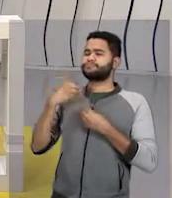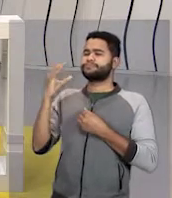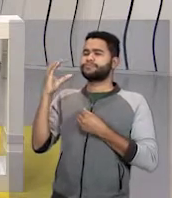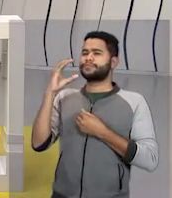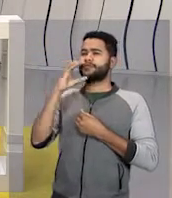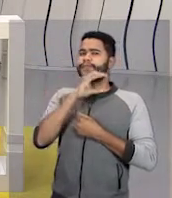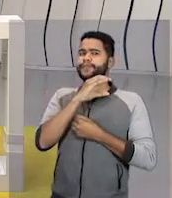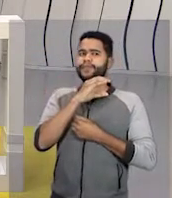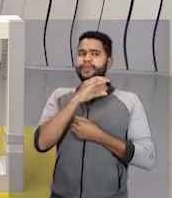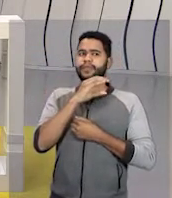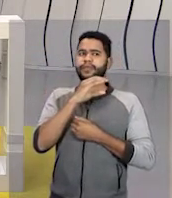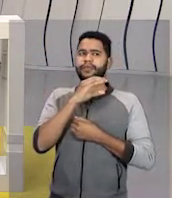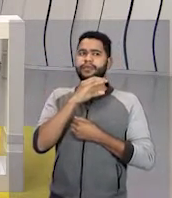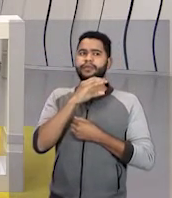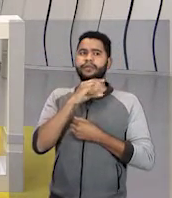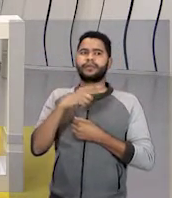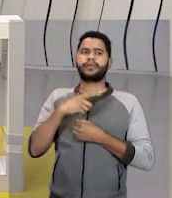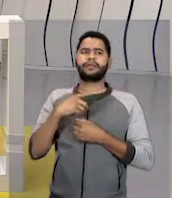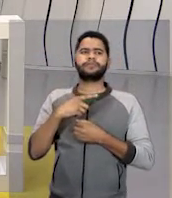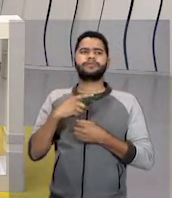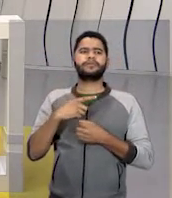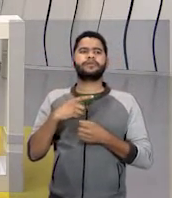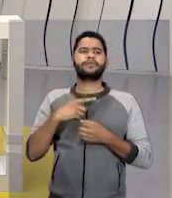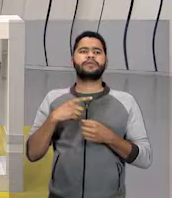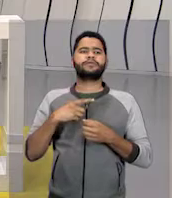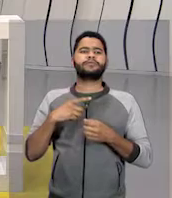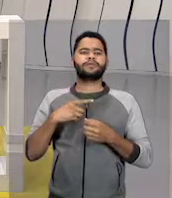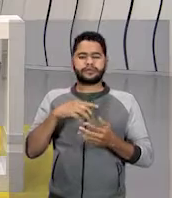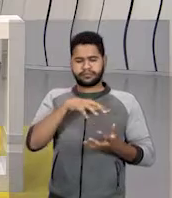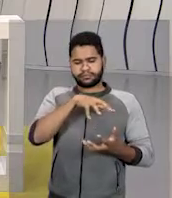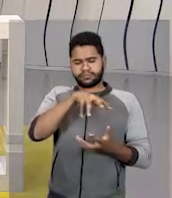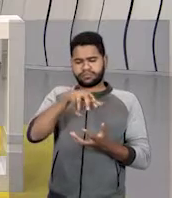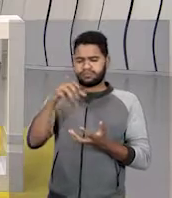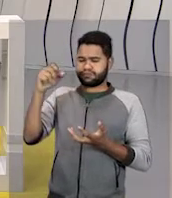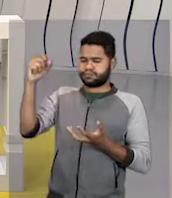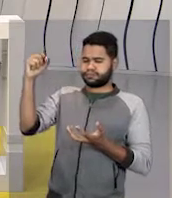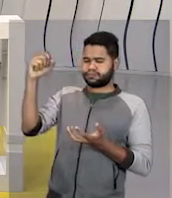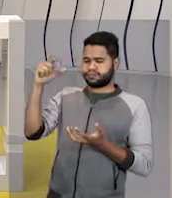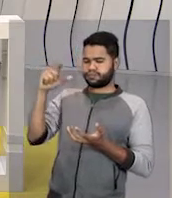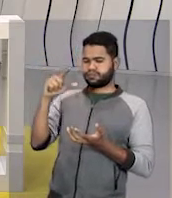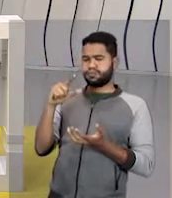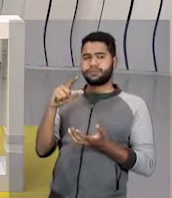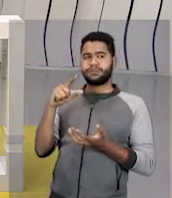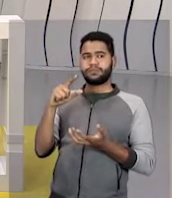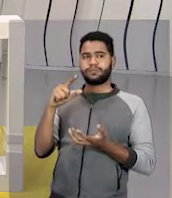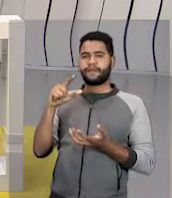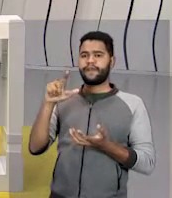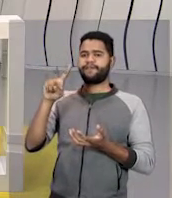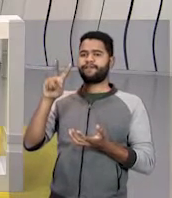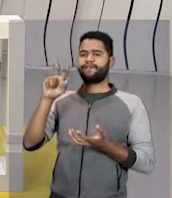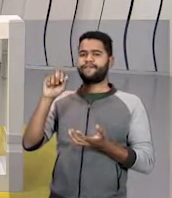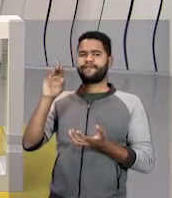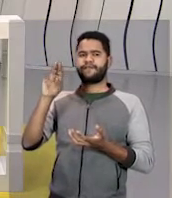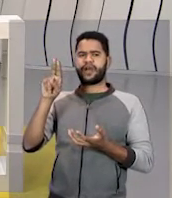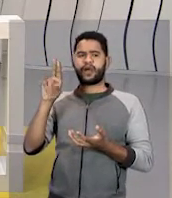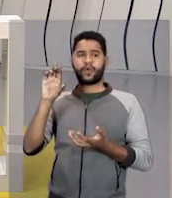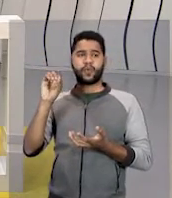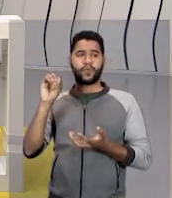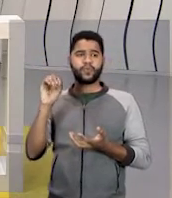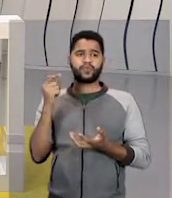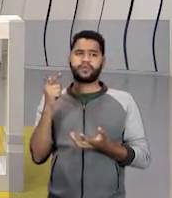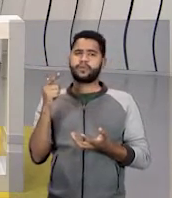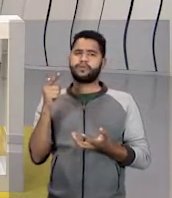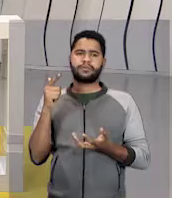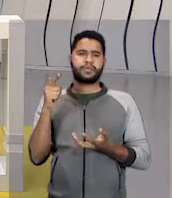vem dele, passando pelo vácuo, acerta o nosso planeta. Bom, passando pelo vácuo significa que não